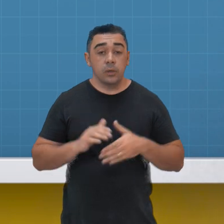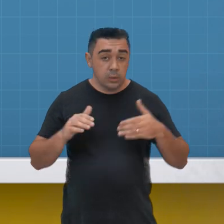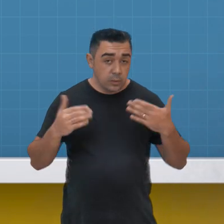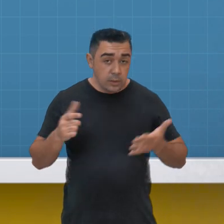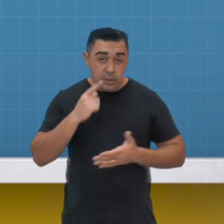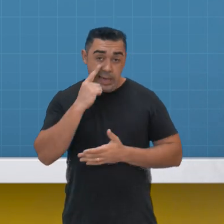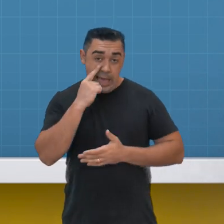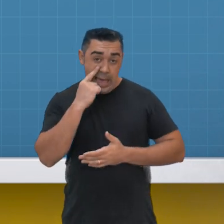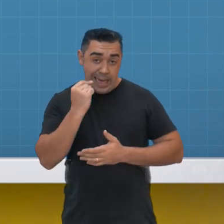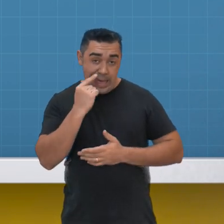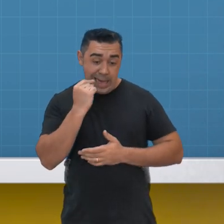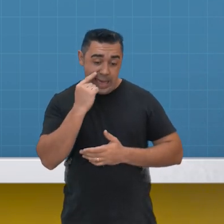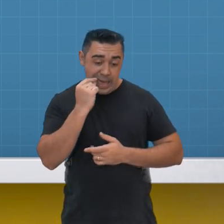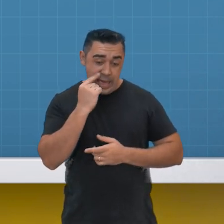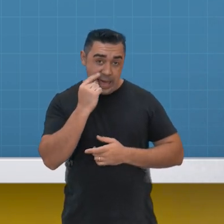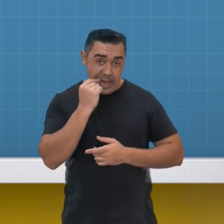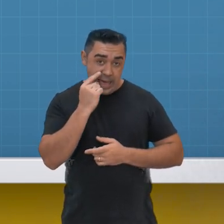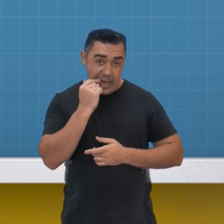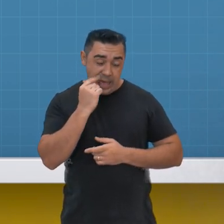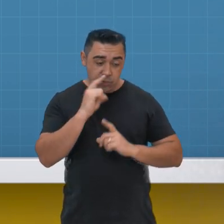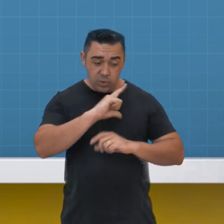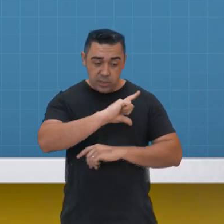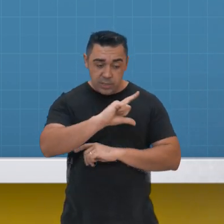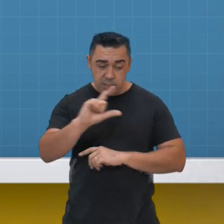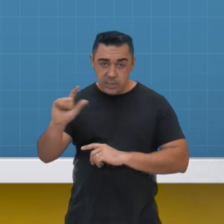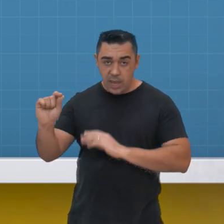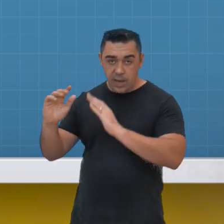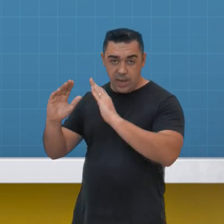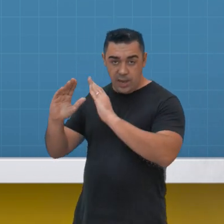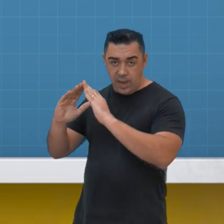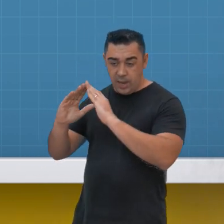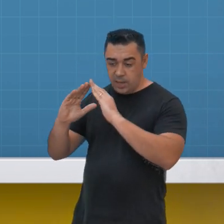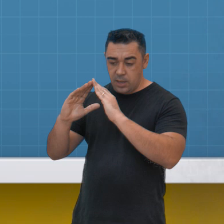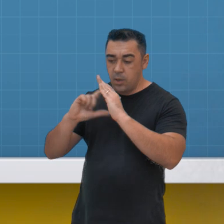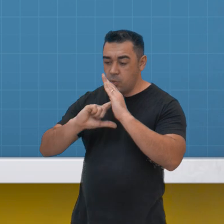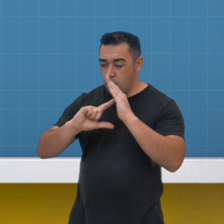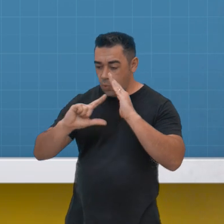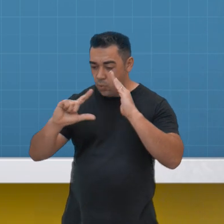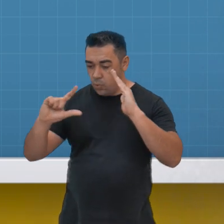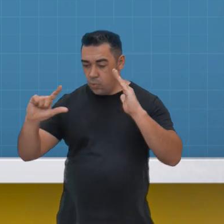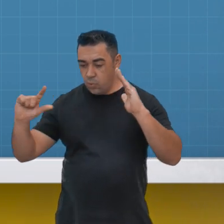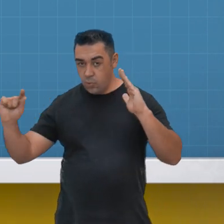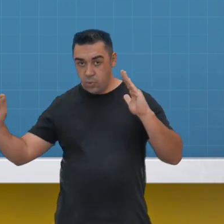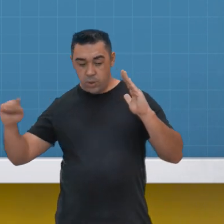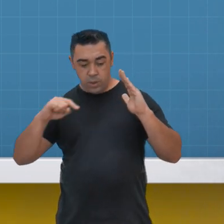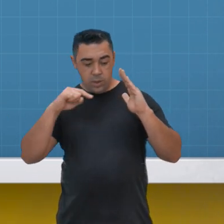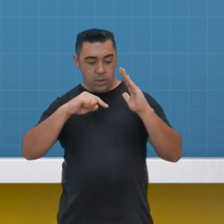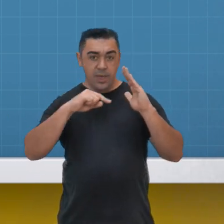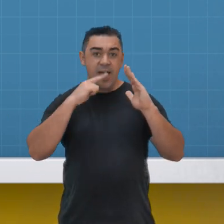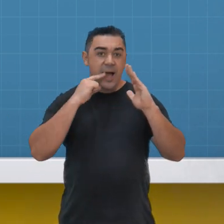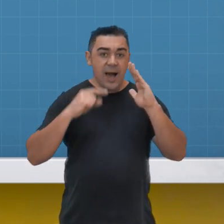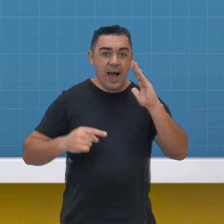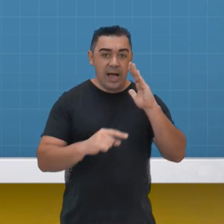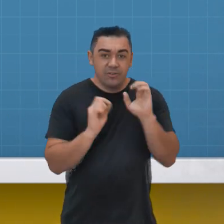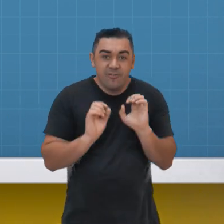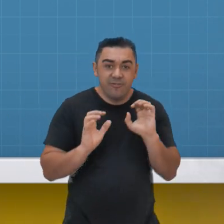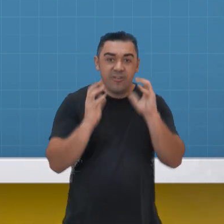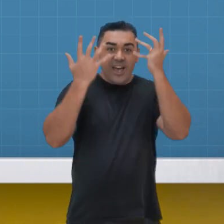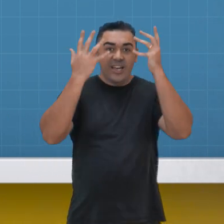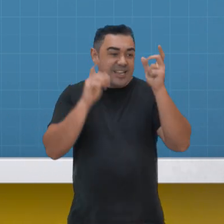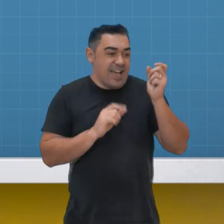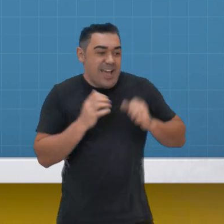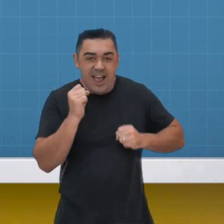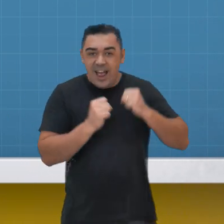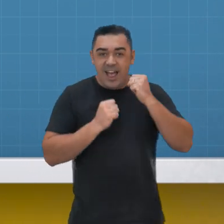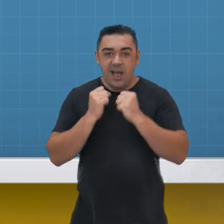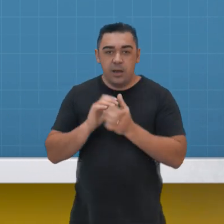Quando o gato sai de casa, os ratos fazem a festa. Não entendi, professora. Lá em casa tem